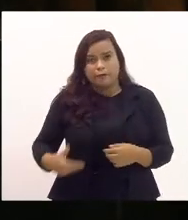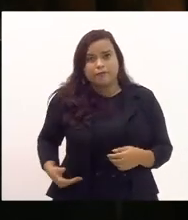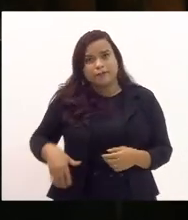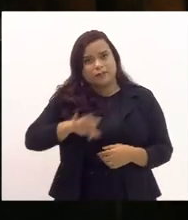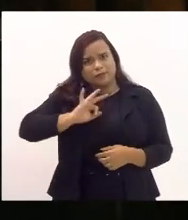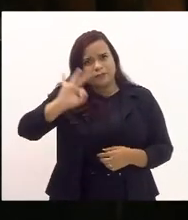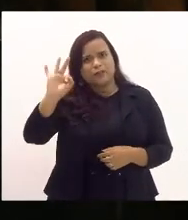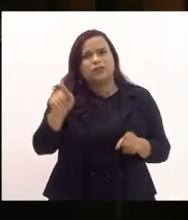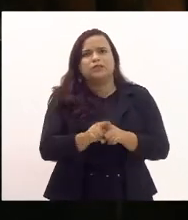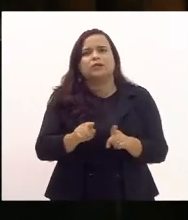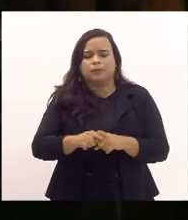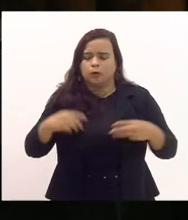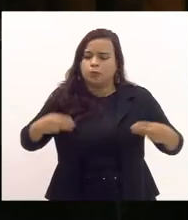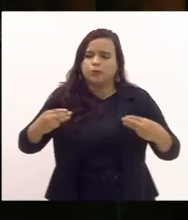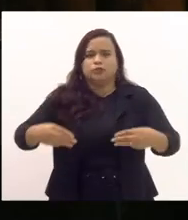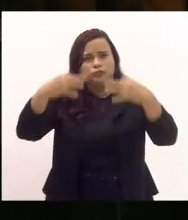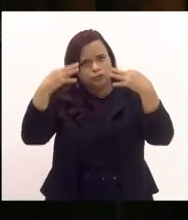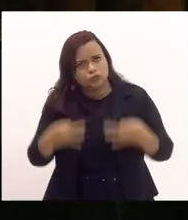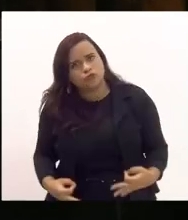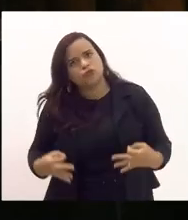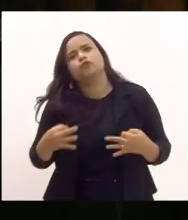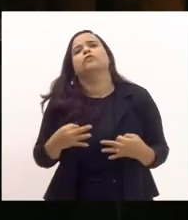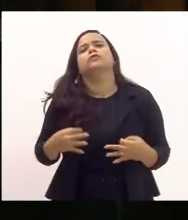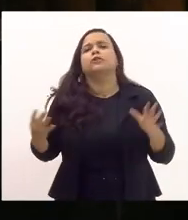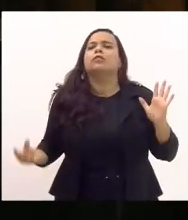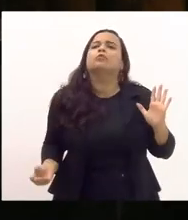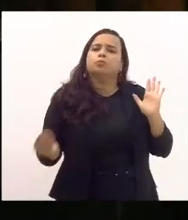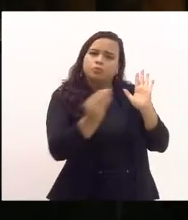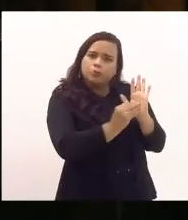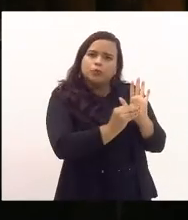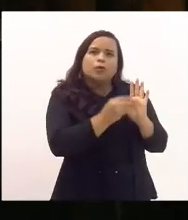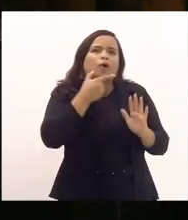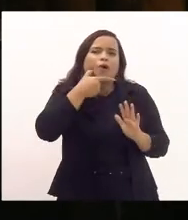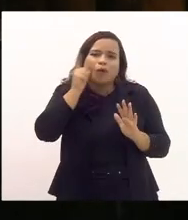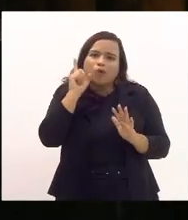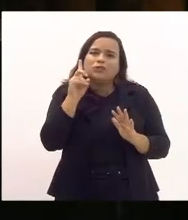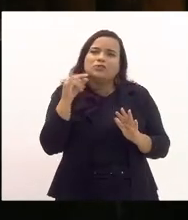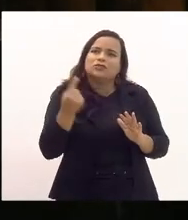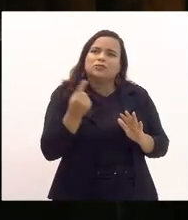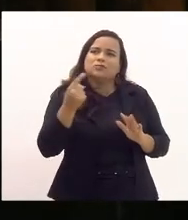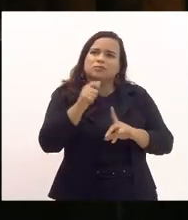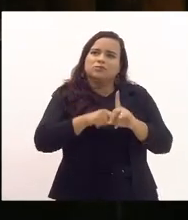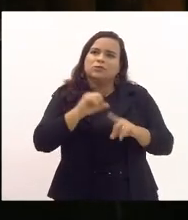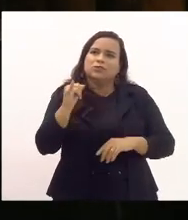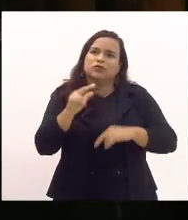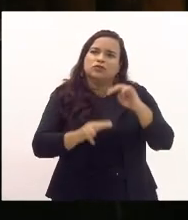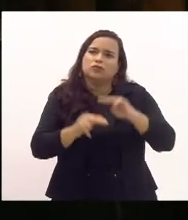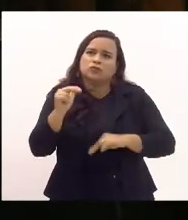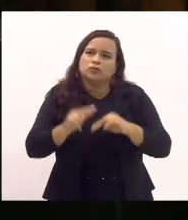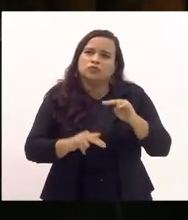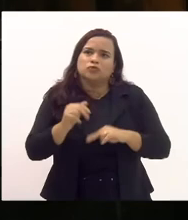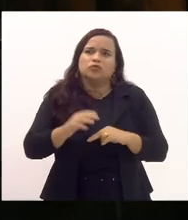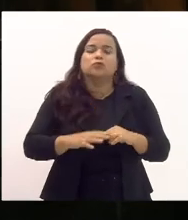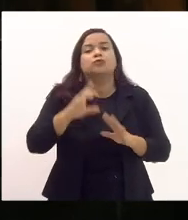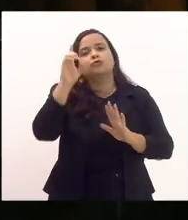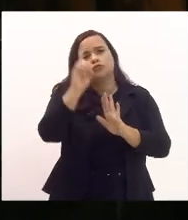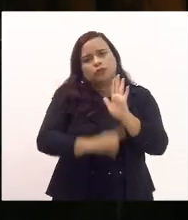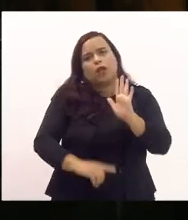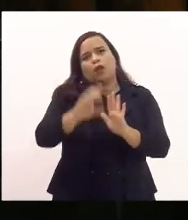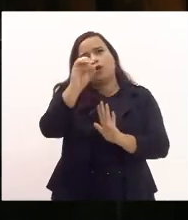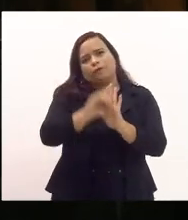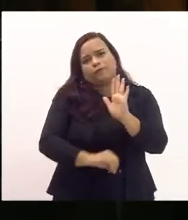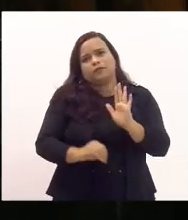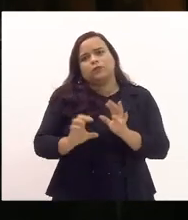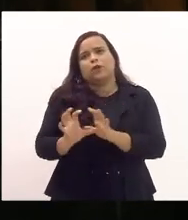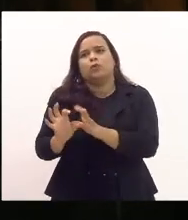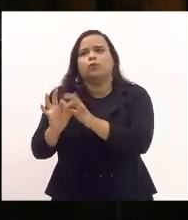o Ministério da Justiça foi publicado no dia de ontem dia primeiro de junho no Diário Oficial